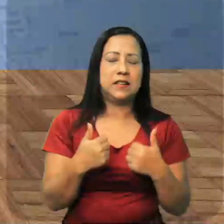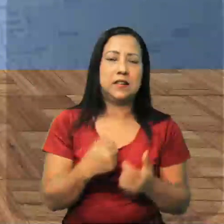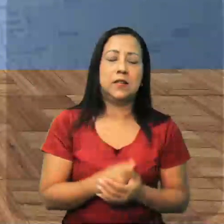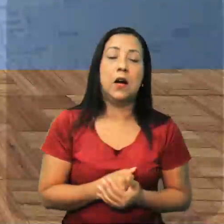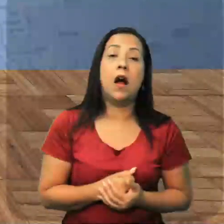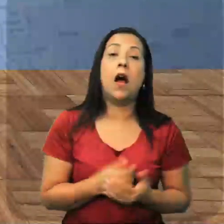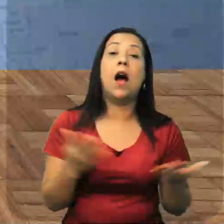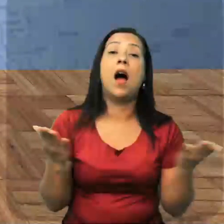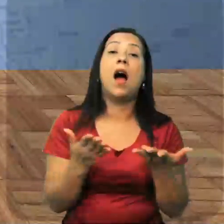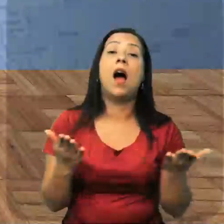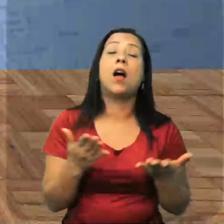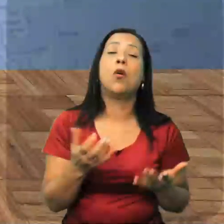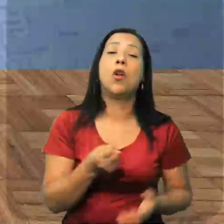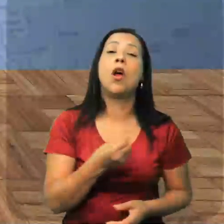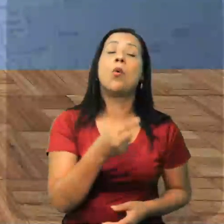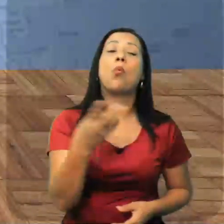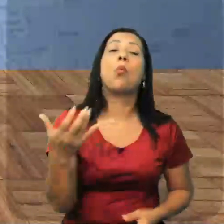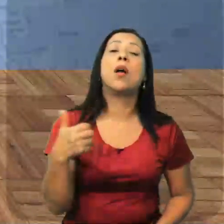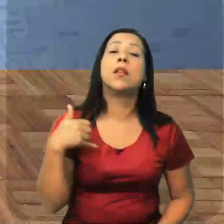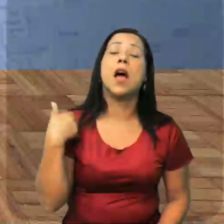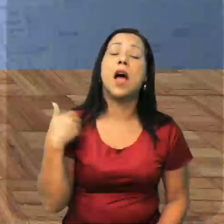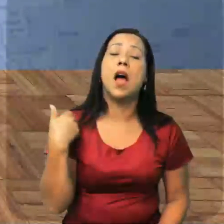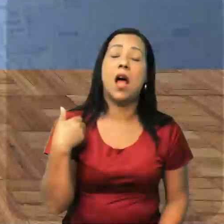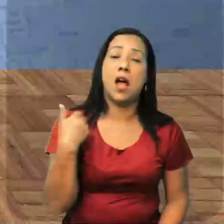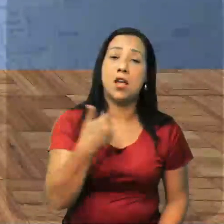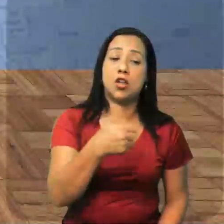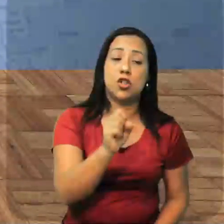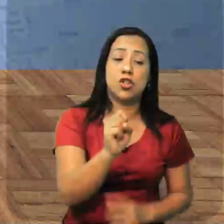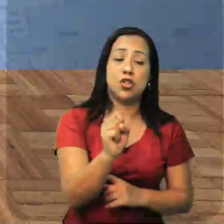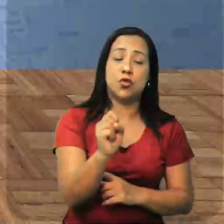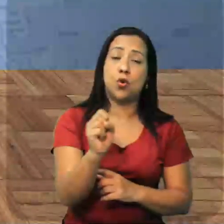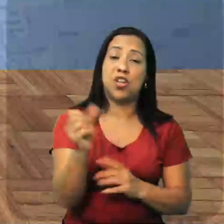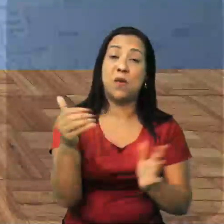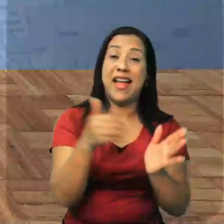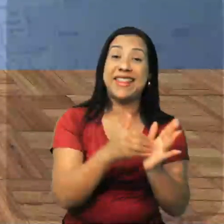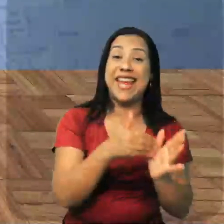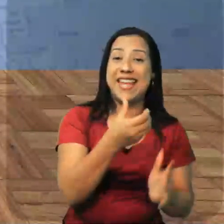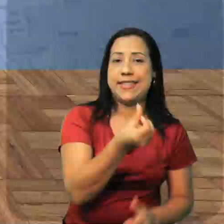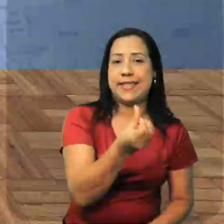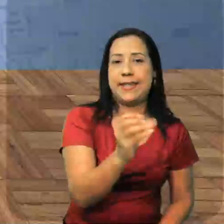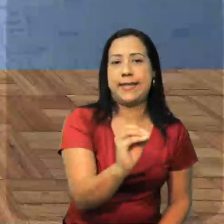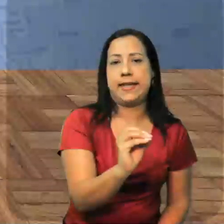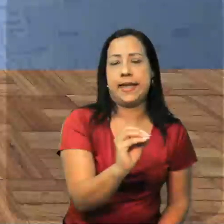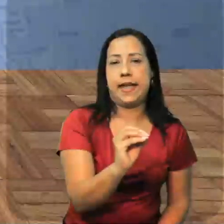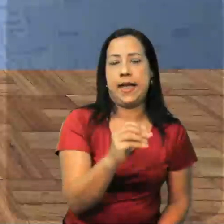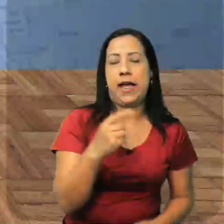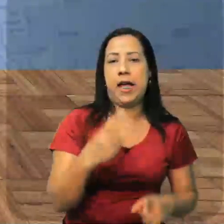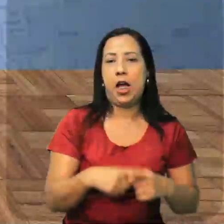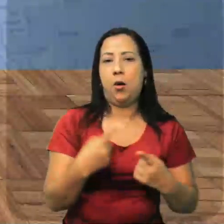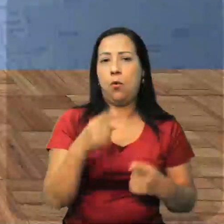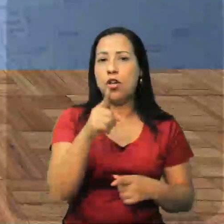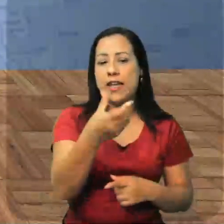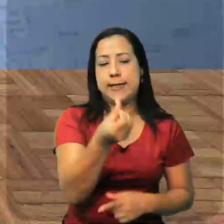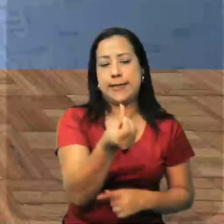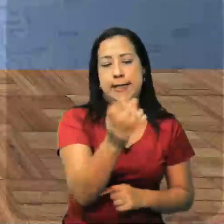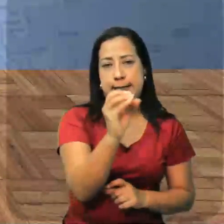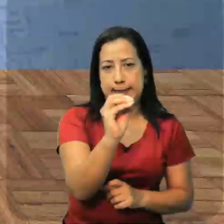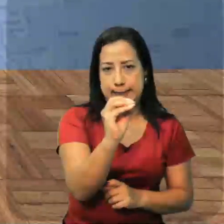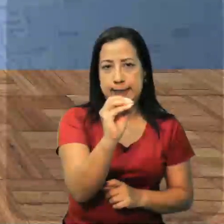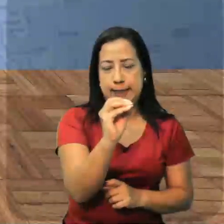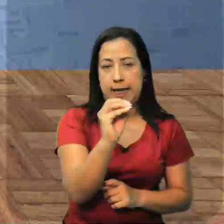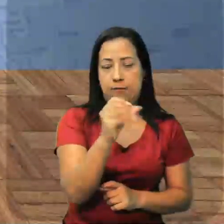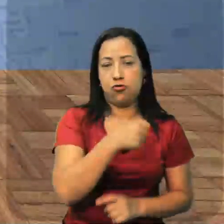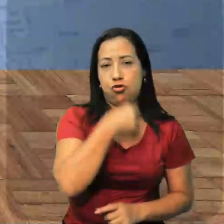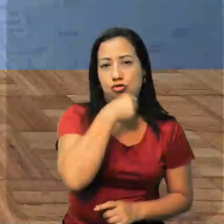Agora conta 18 para 60 anos. Por que 60? Porque você vai entrar na terceira idade. Mas e qual é o